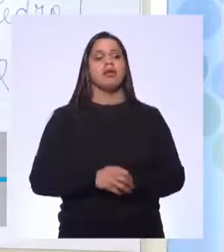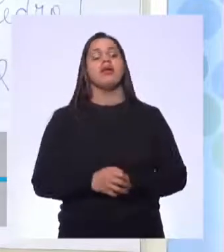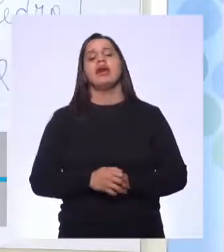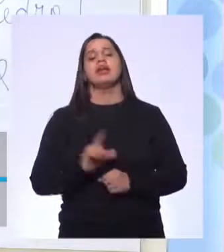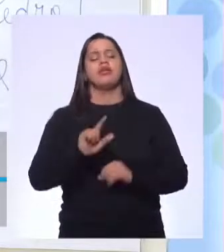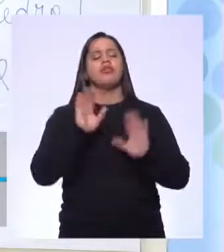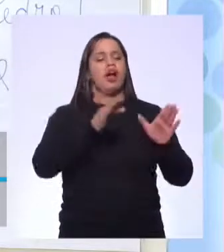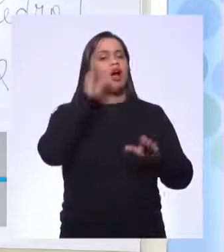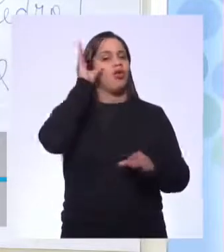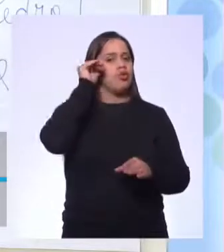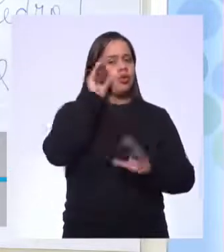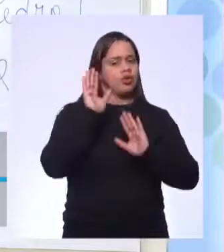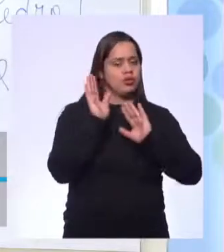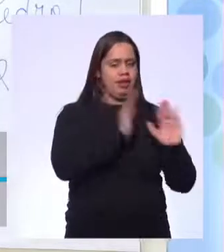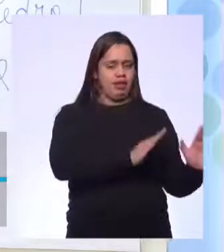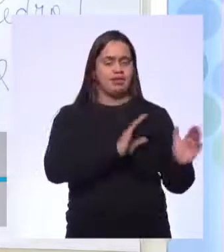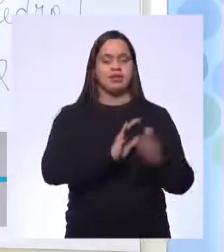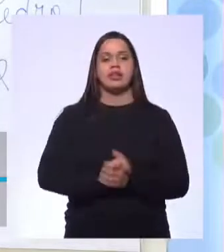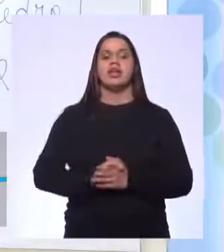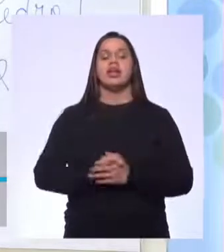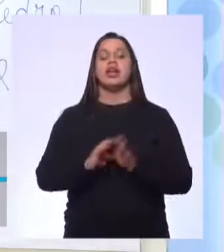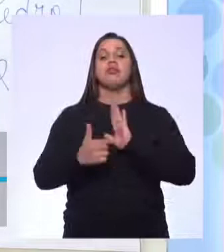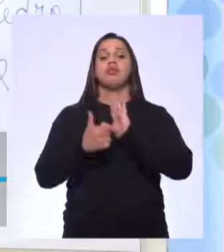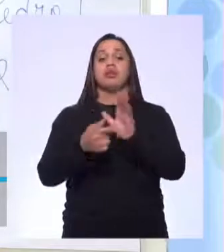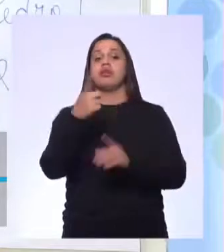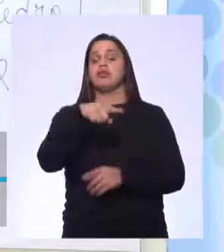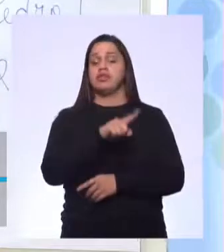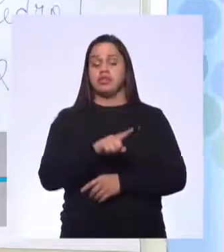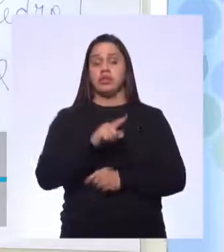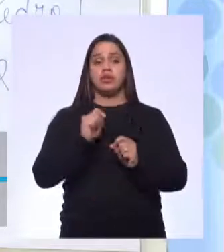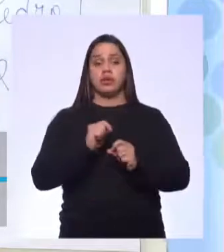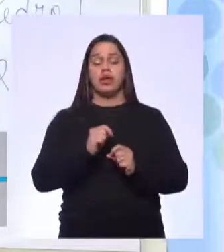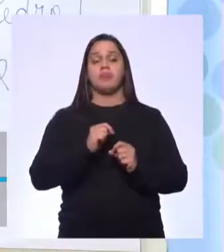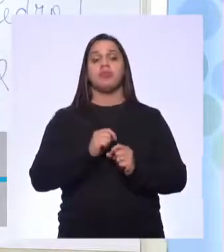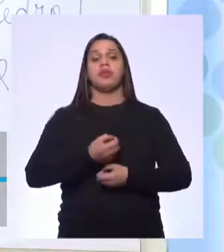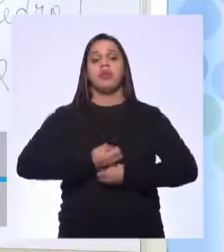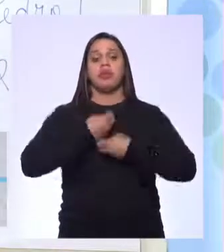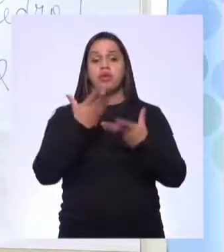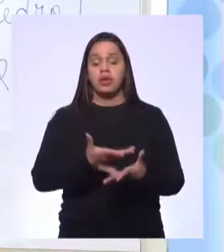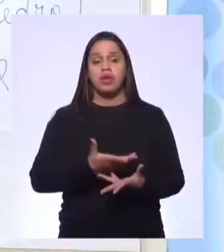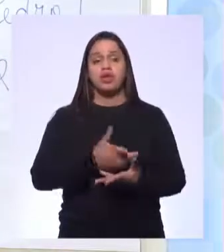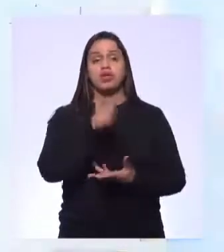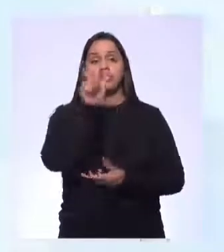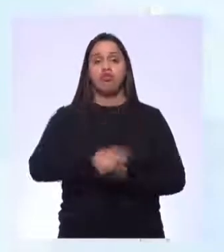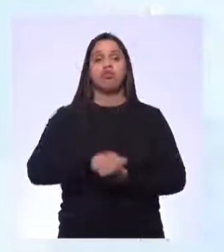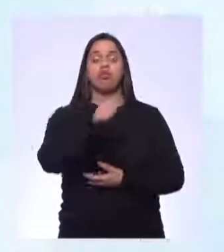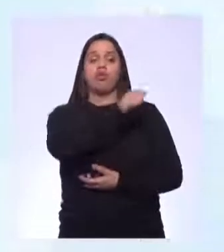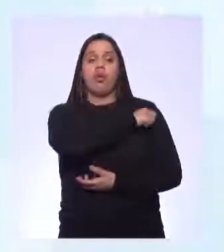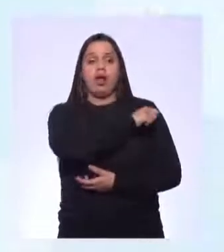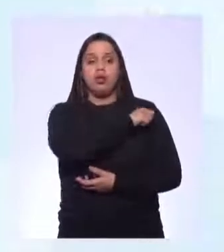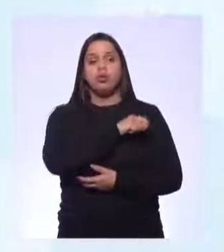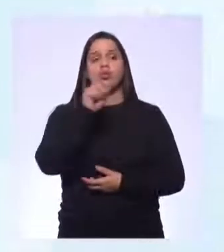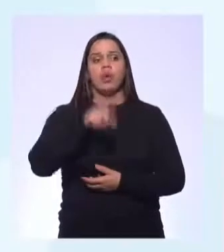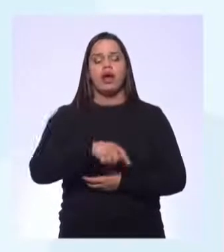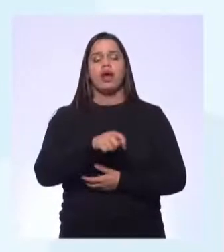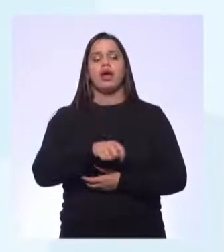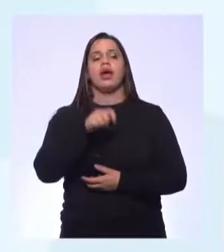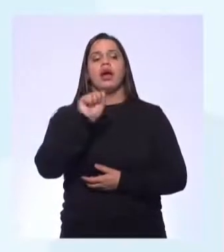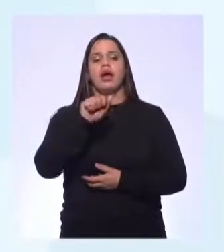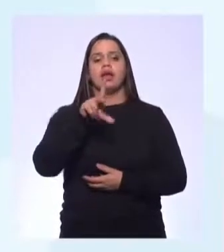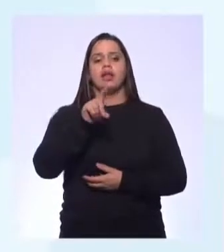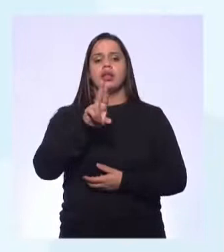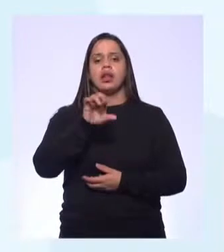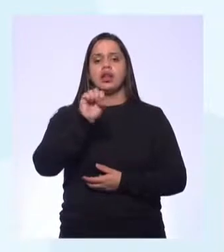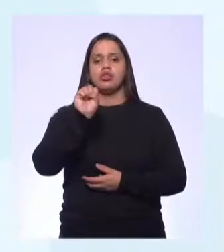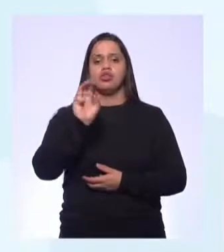vamos deixar aqui vou deixar para vocês um depoimento de um estudante. Vou colocar na tela. É o estudante Anderson dos